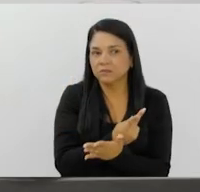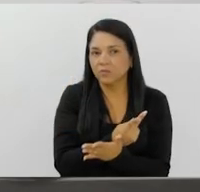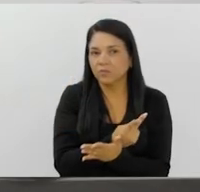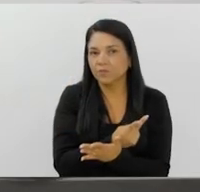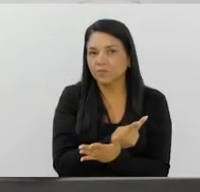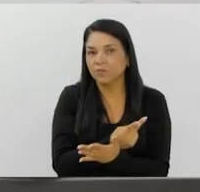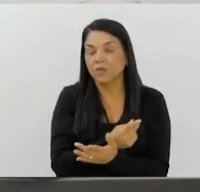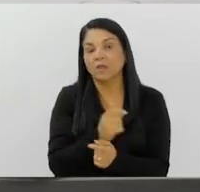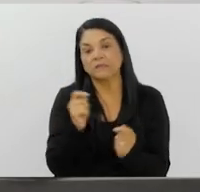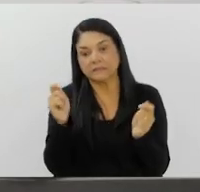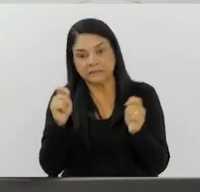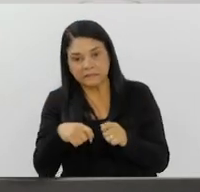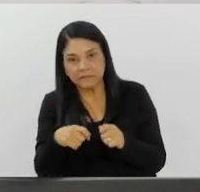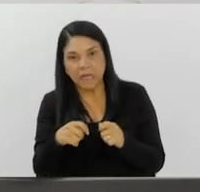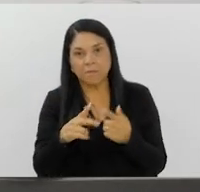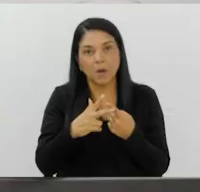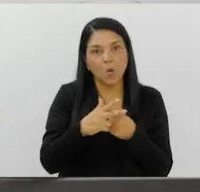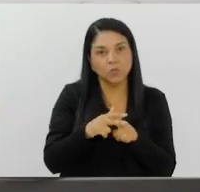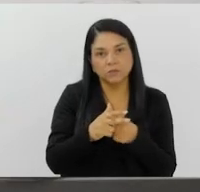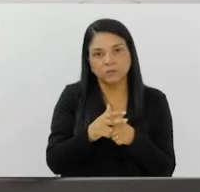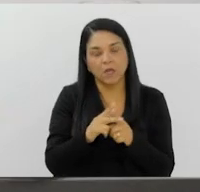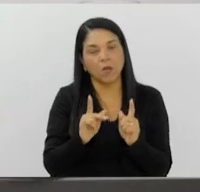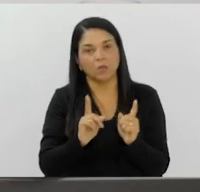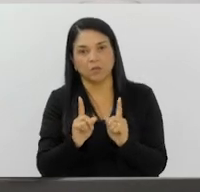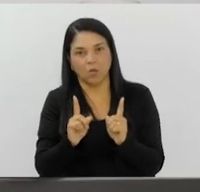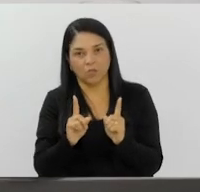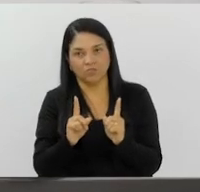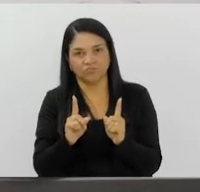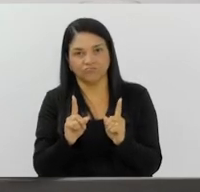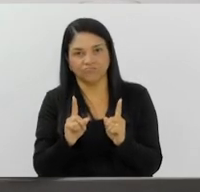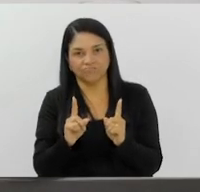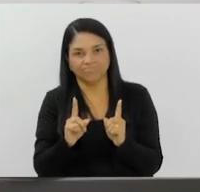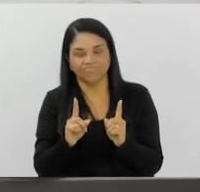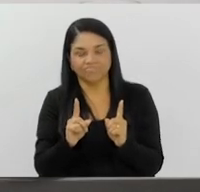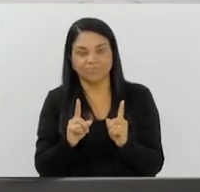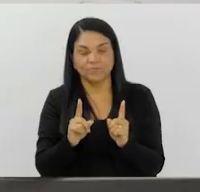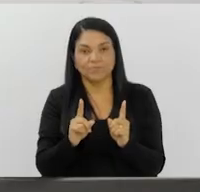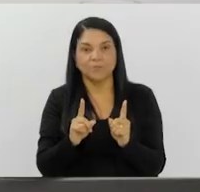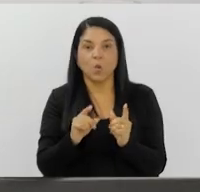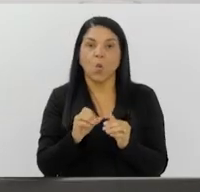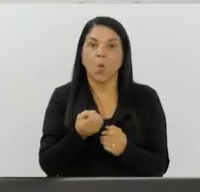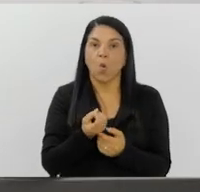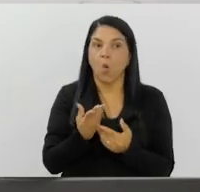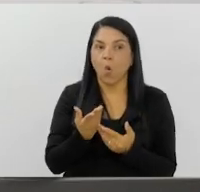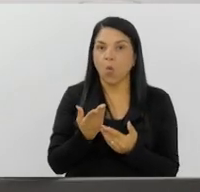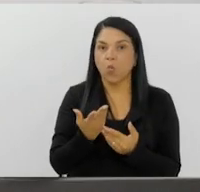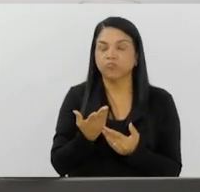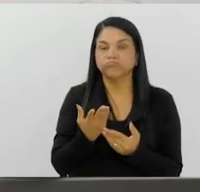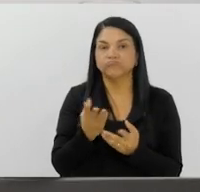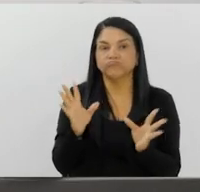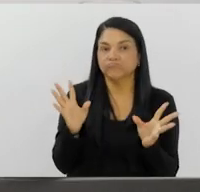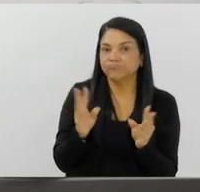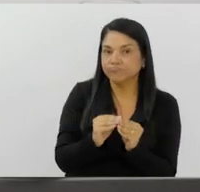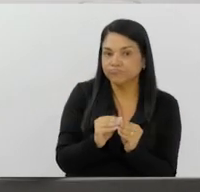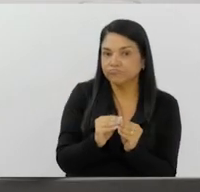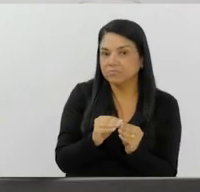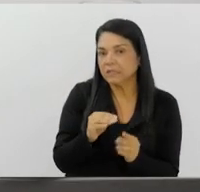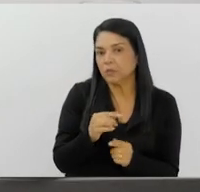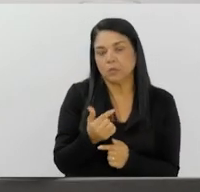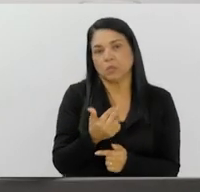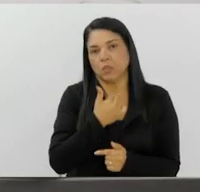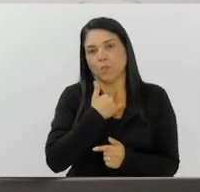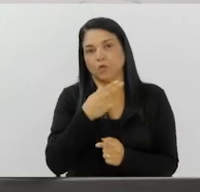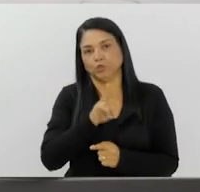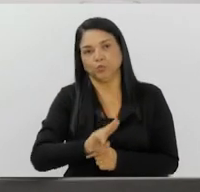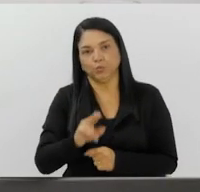não consertá-lo Ou até chegar à conclusão que não é viável então eh e eu não não percebi bem a sua